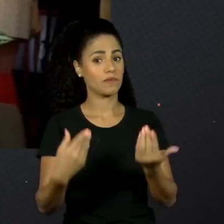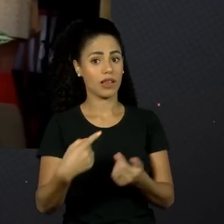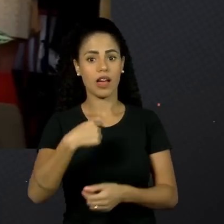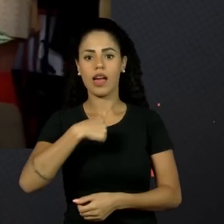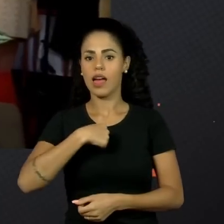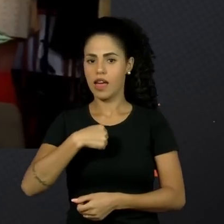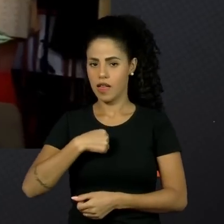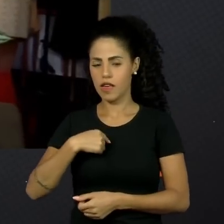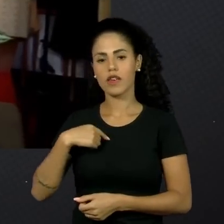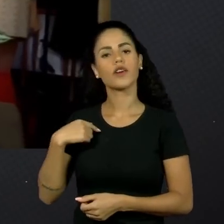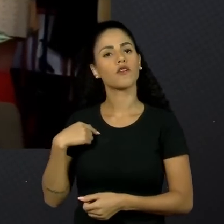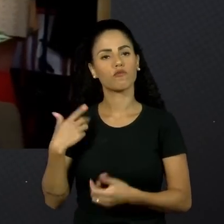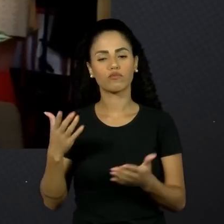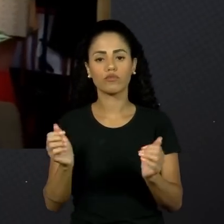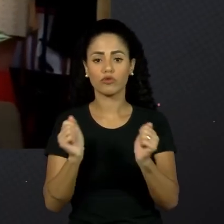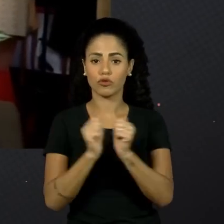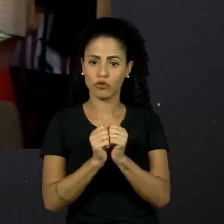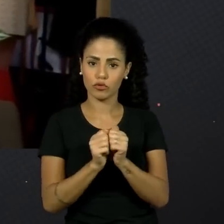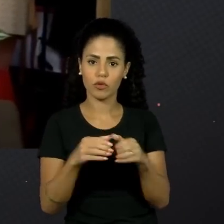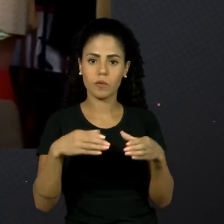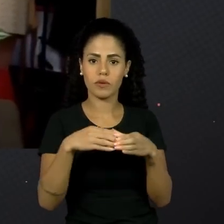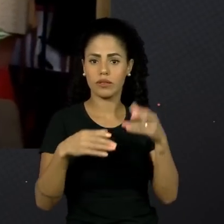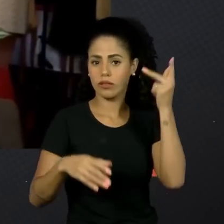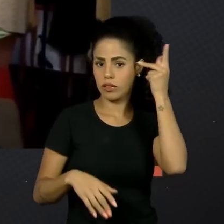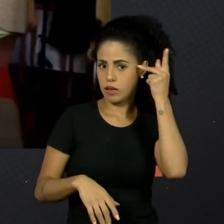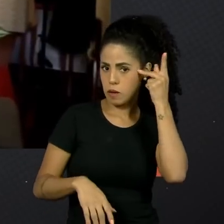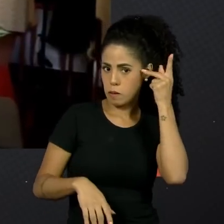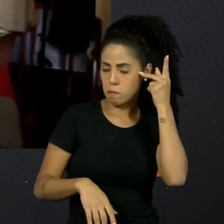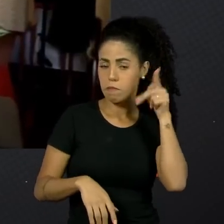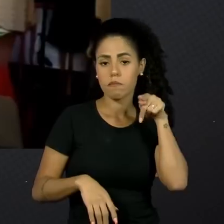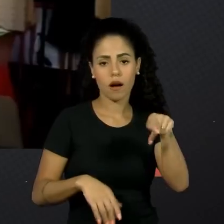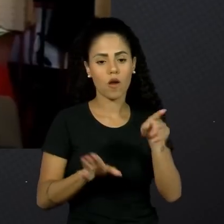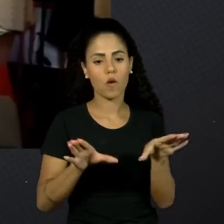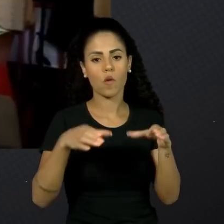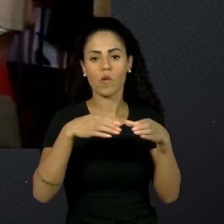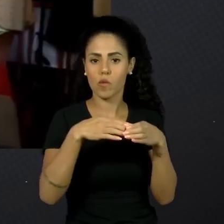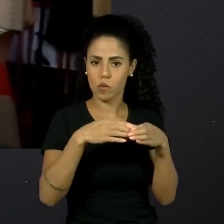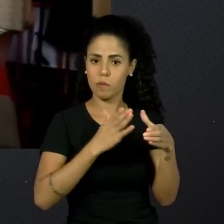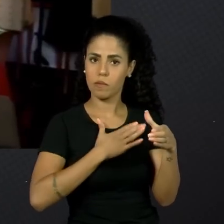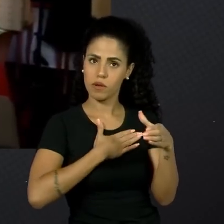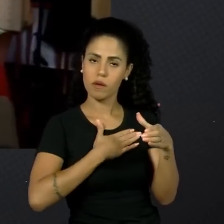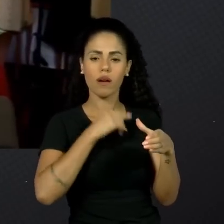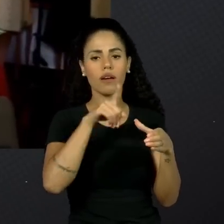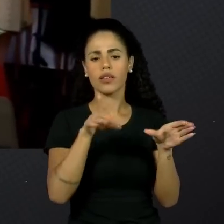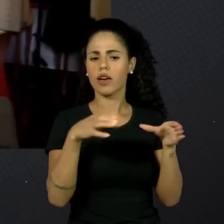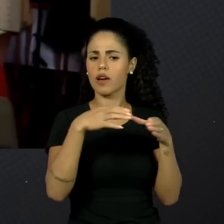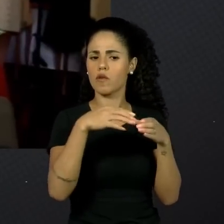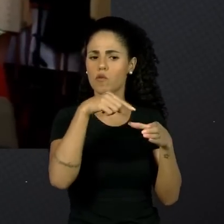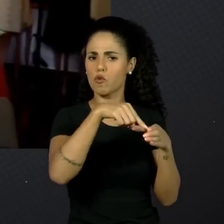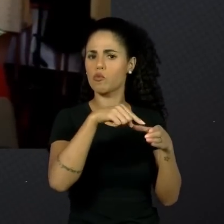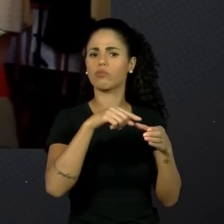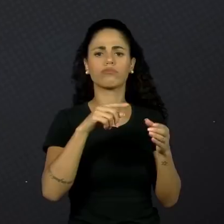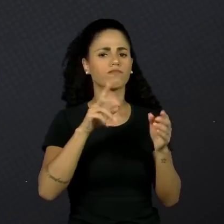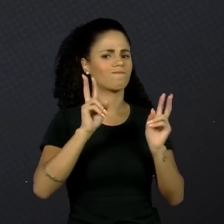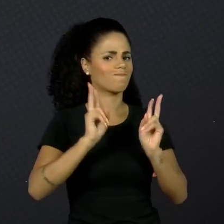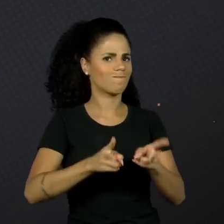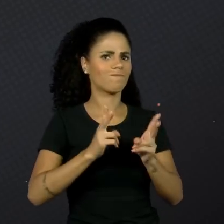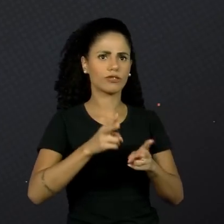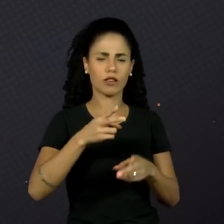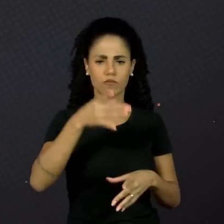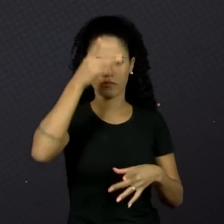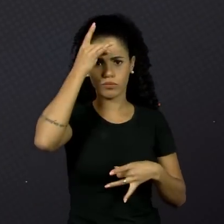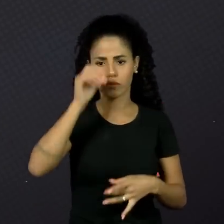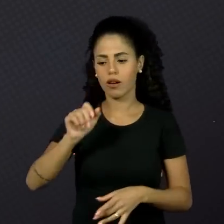o Laços com a Companhia São Paulo Brasil, que era o meu grupo na época e era um grupo muito atuante. E o